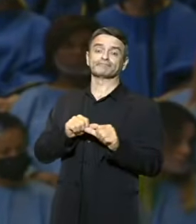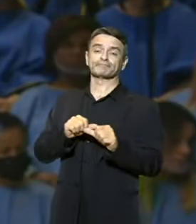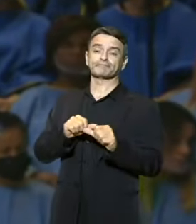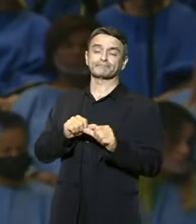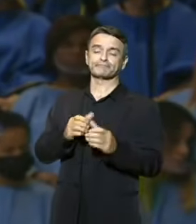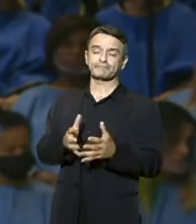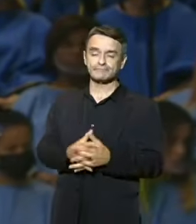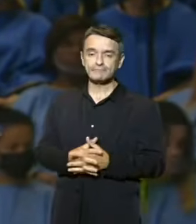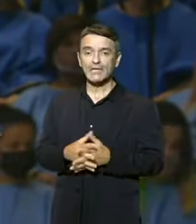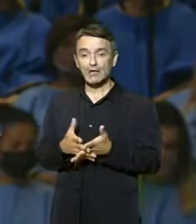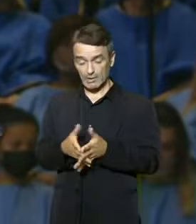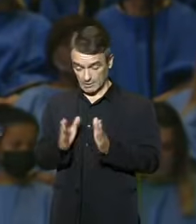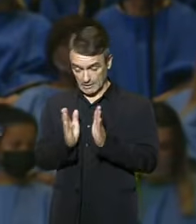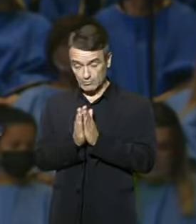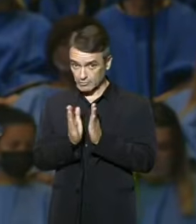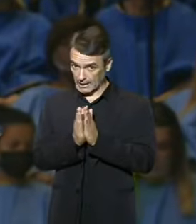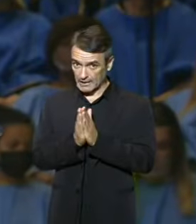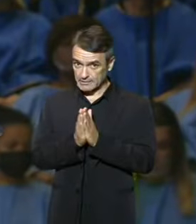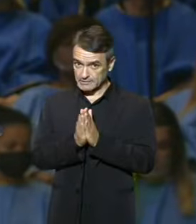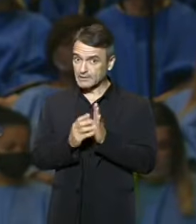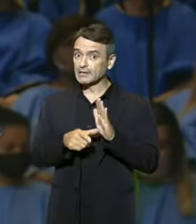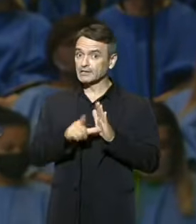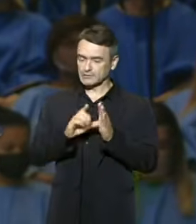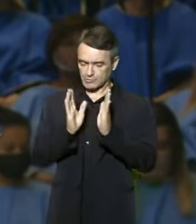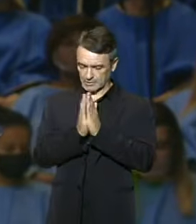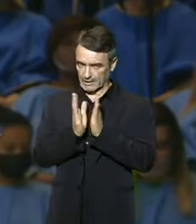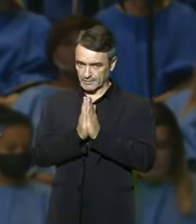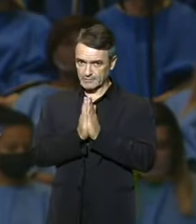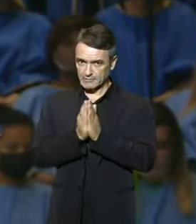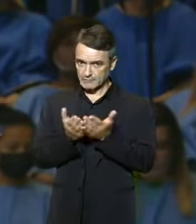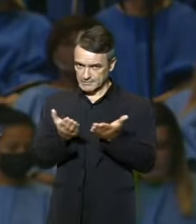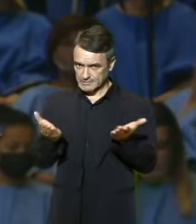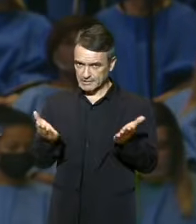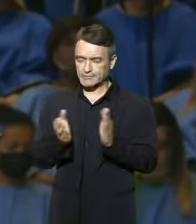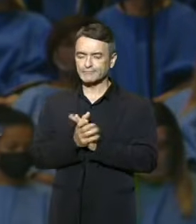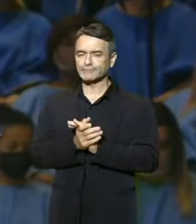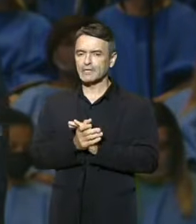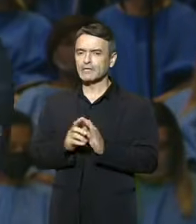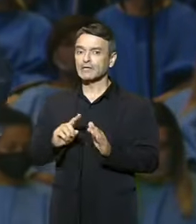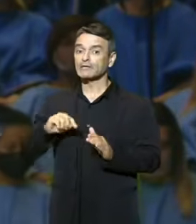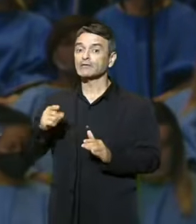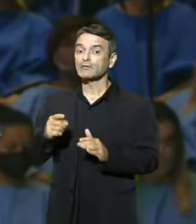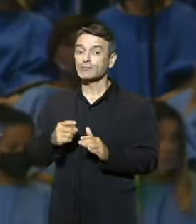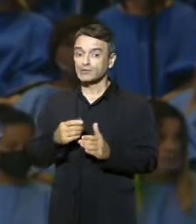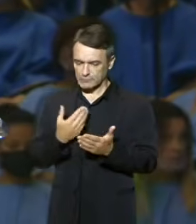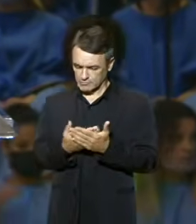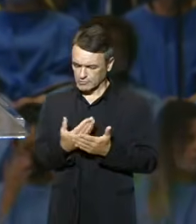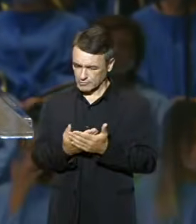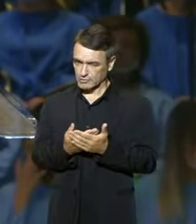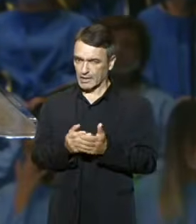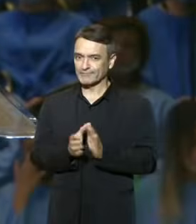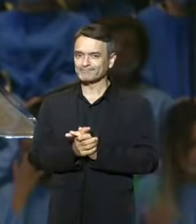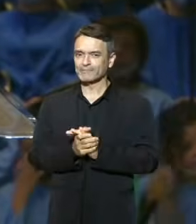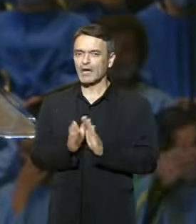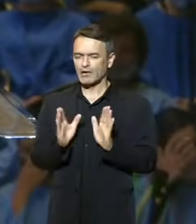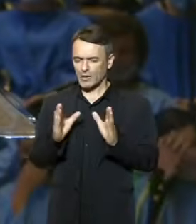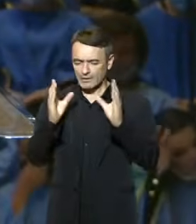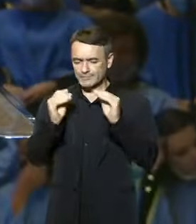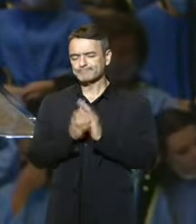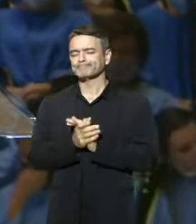queria orar com você antes da gente ler esse texto, e aí então a gente vai estudar a Bíblia mais uma vez. Feche seus olhos um